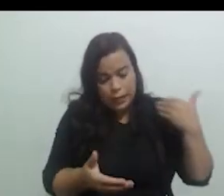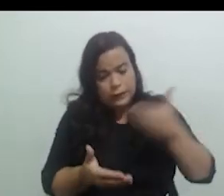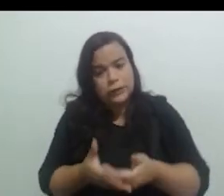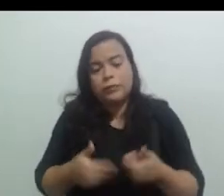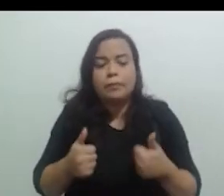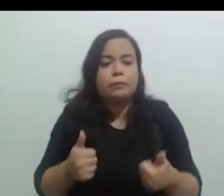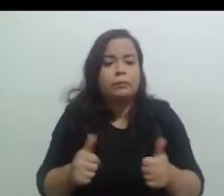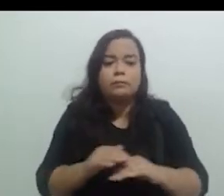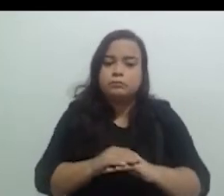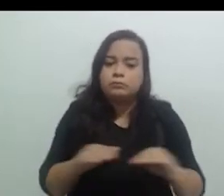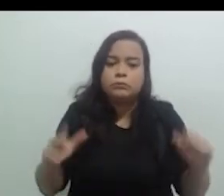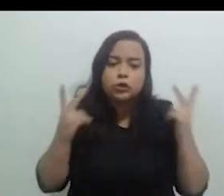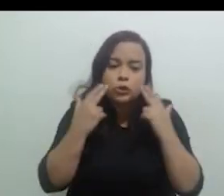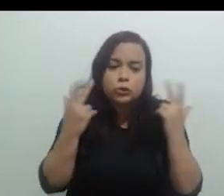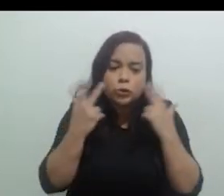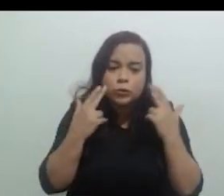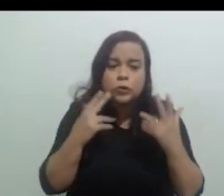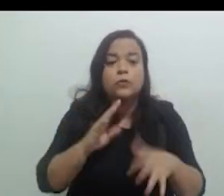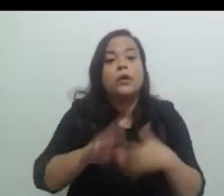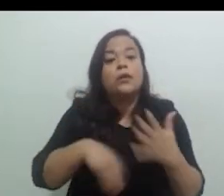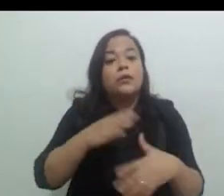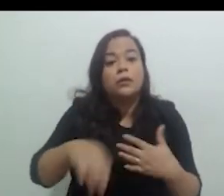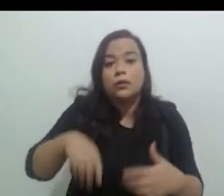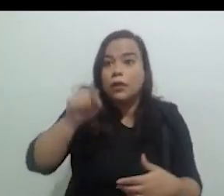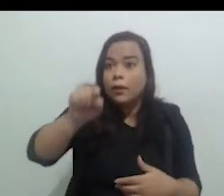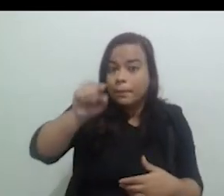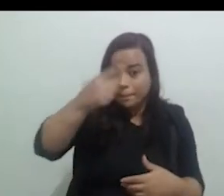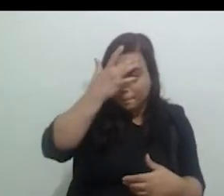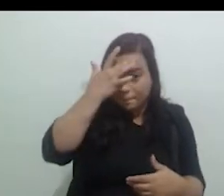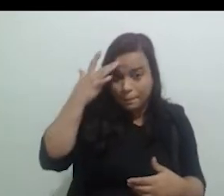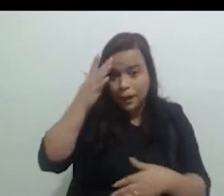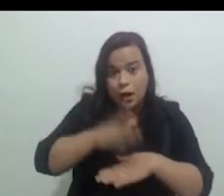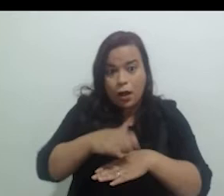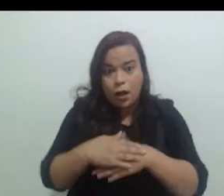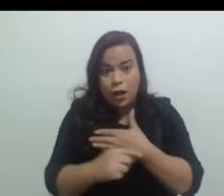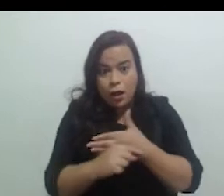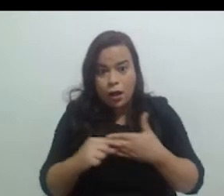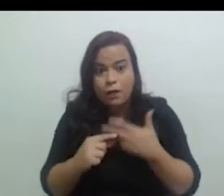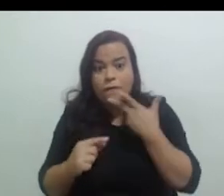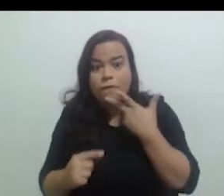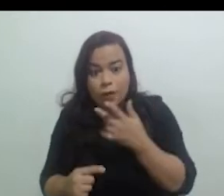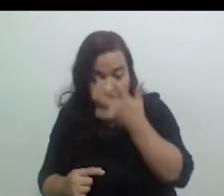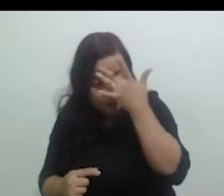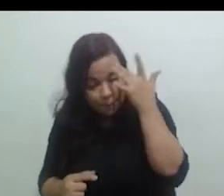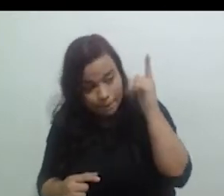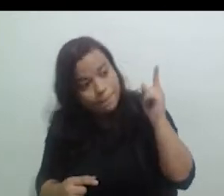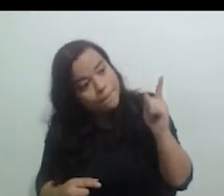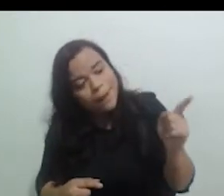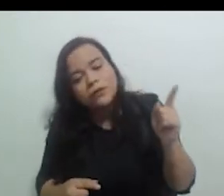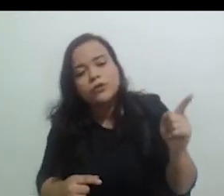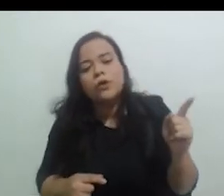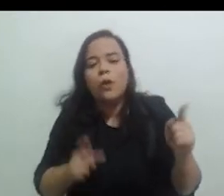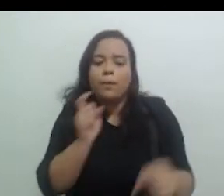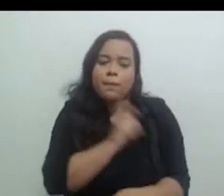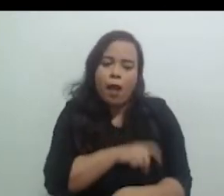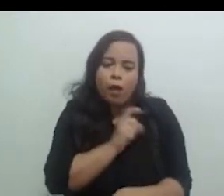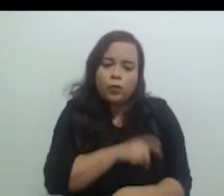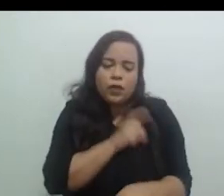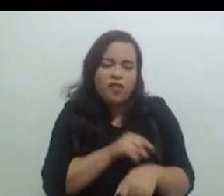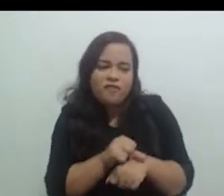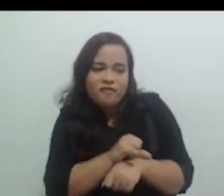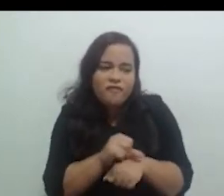os contestantes agiram de má fé a fim de obter o resultado satisfatório no processo de